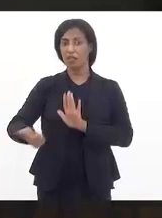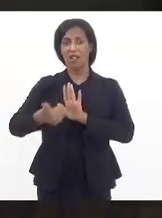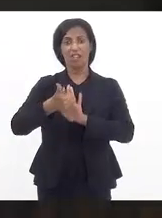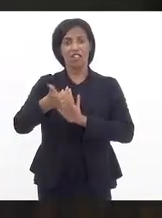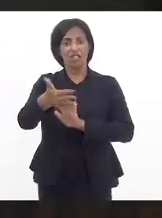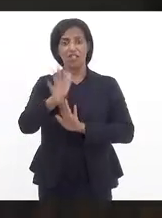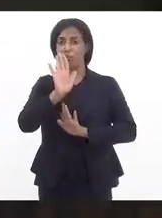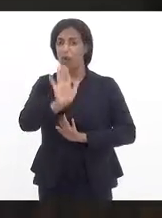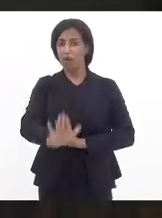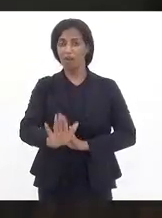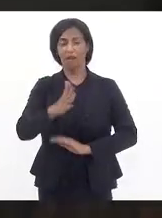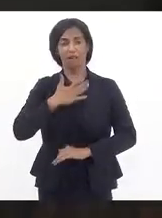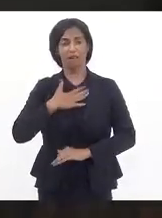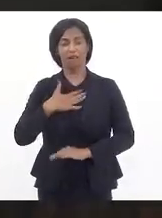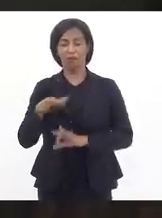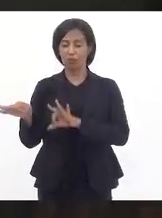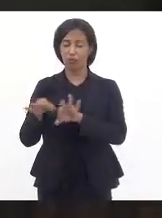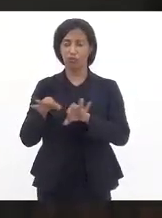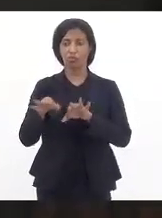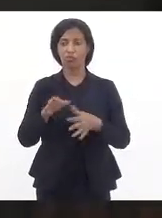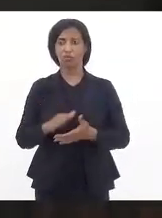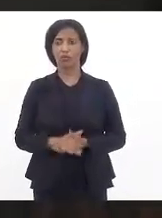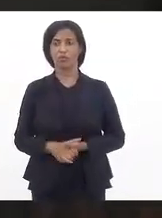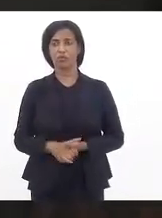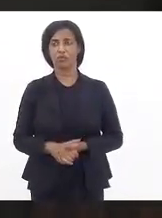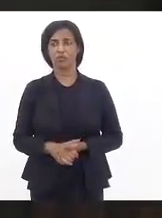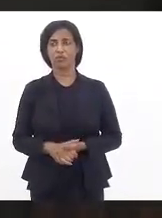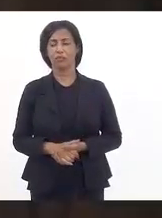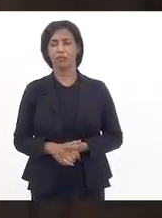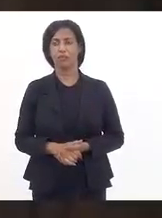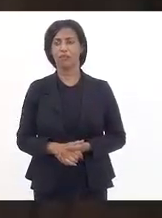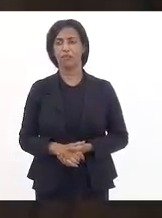legítimo vai dar uma falta de qualquer forma a